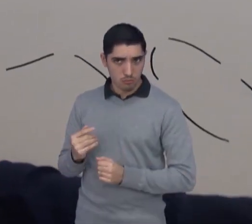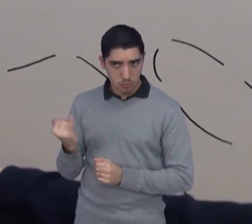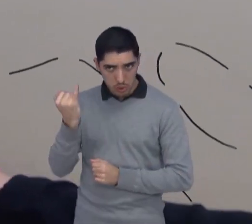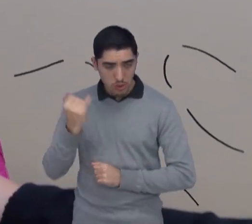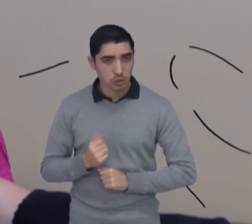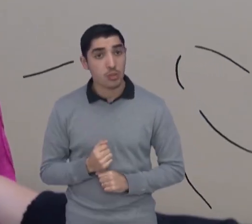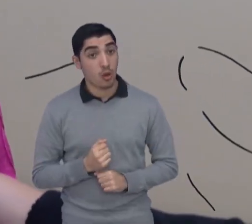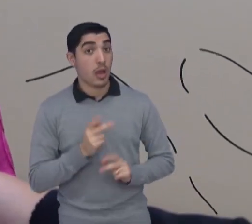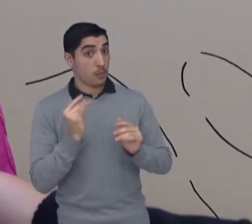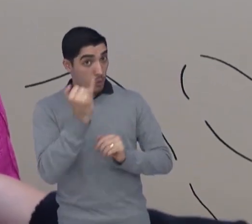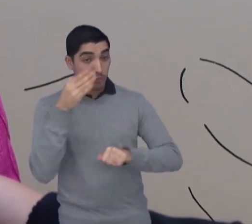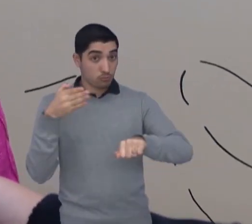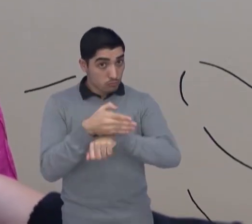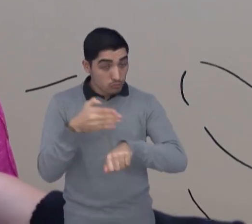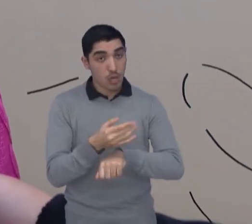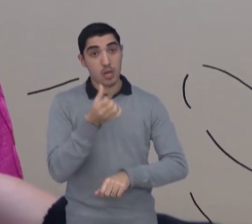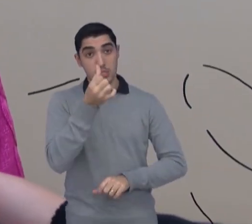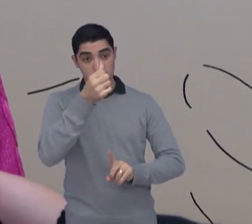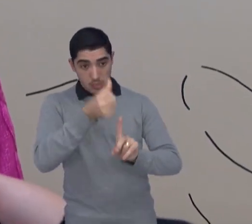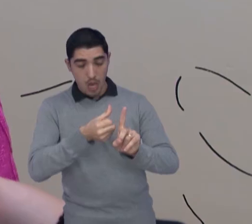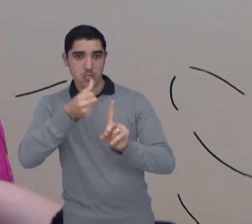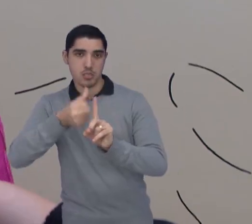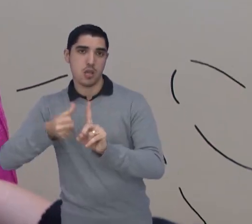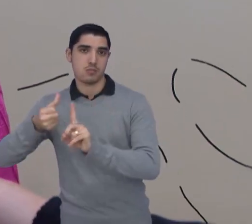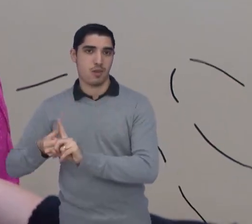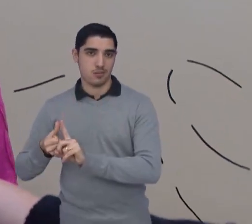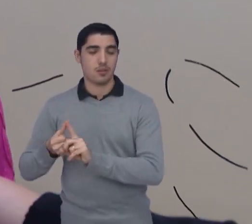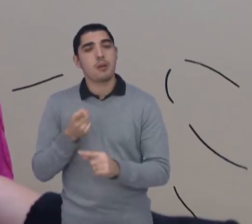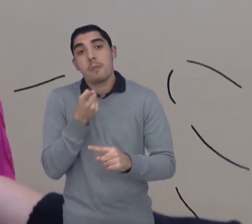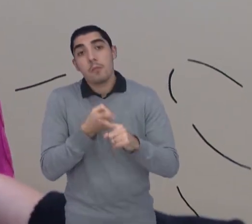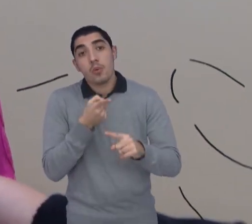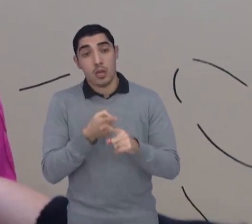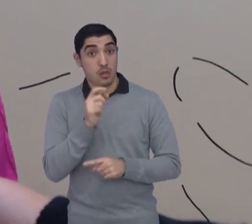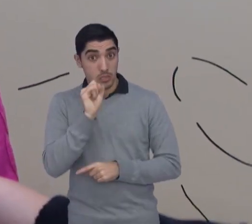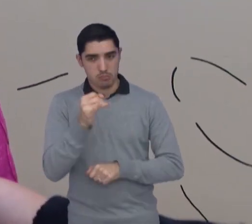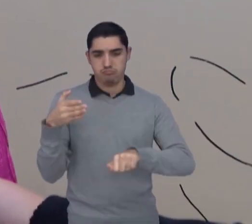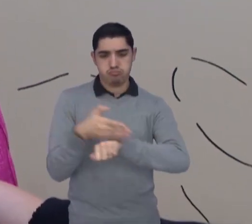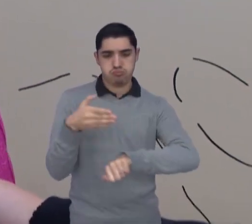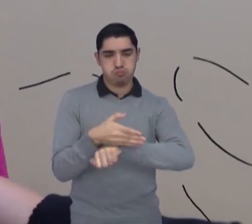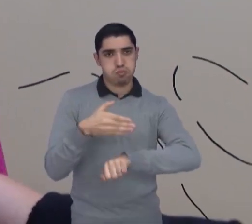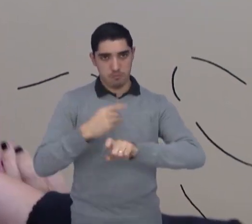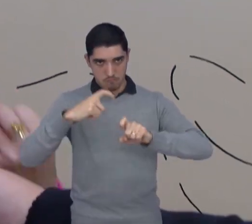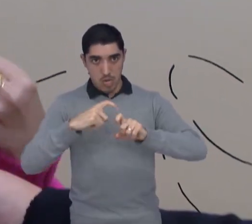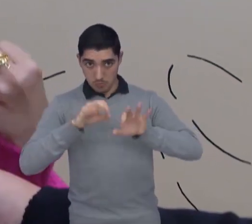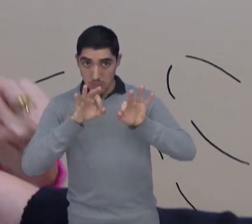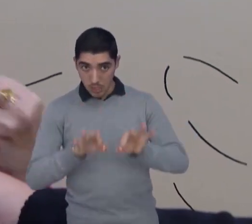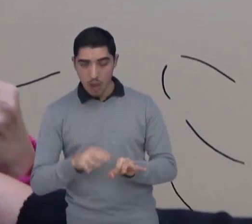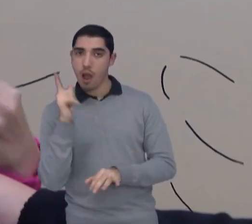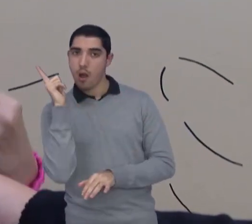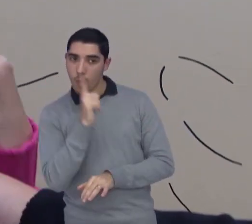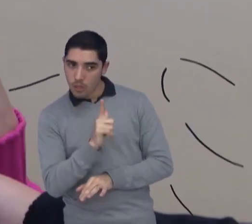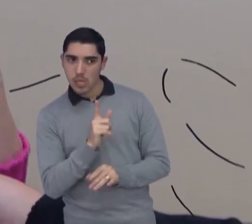acompanhamento regular de 6 em 6 meses. Porque quando a gente tem um acompanhamento regular, a gente consegue identificar